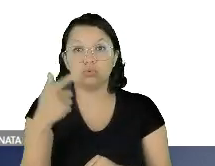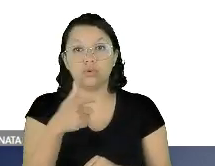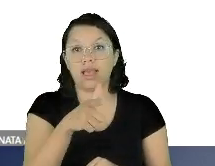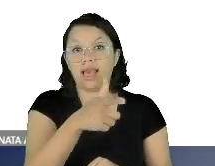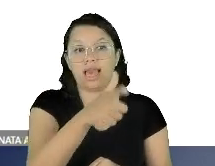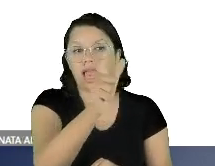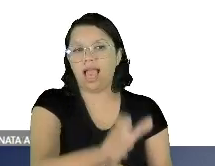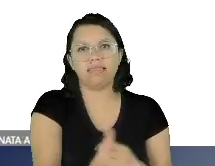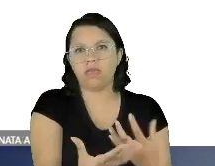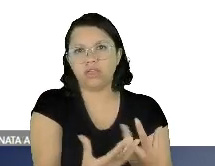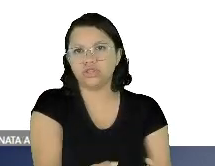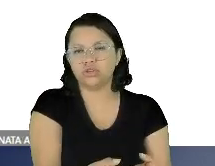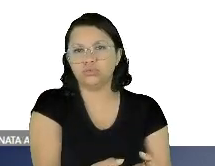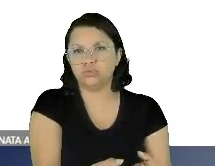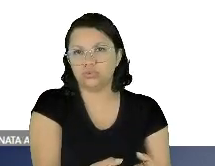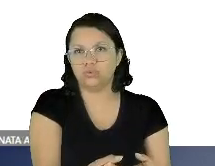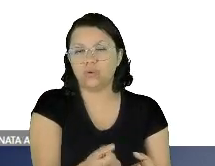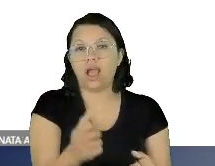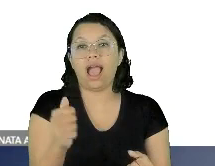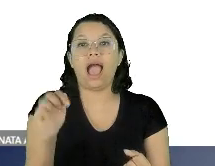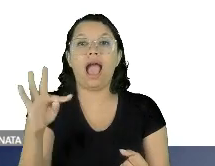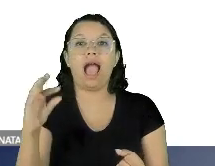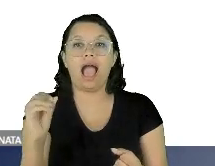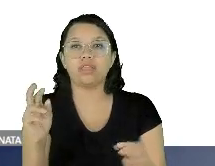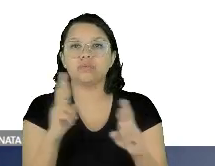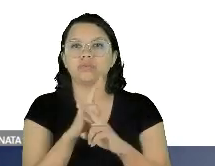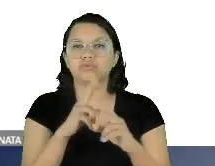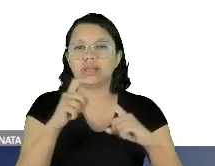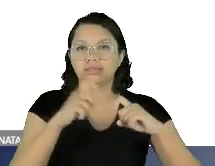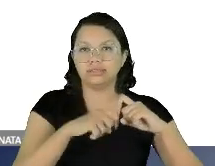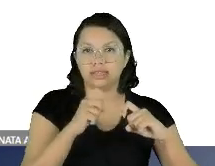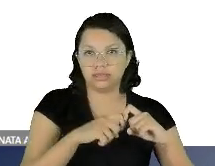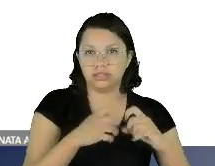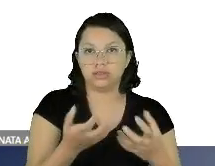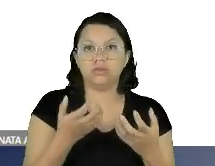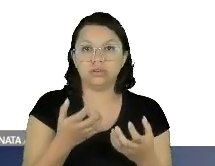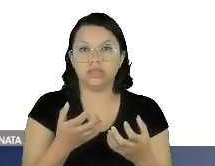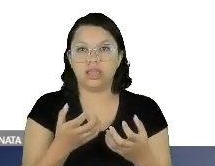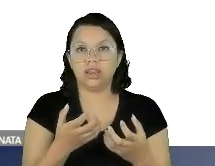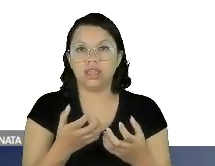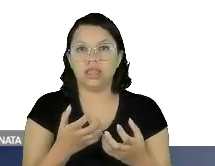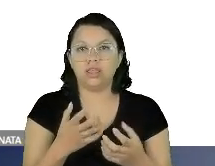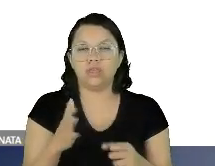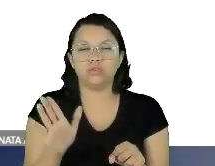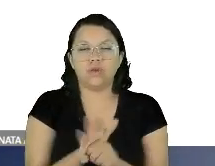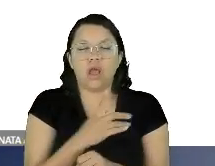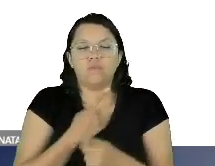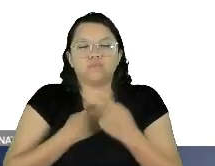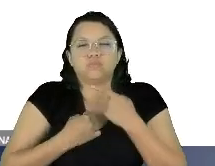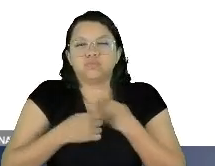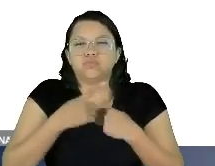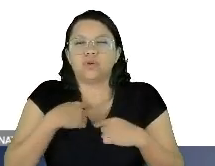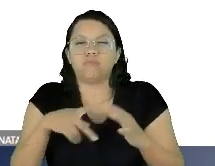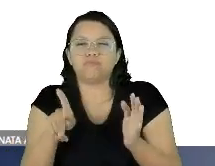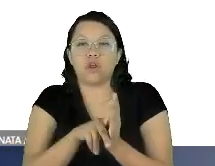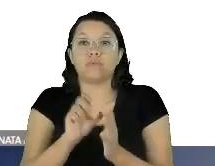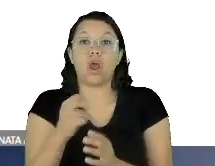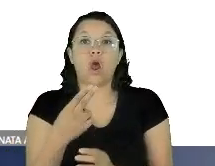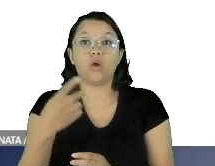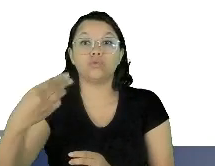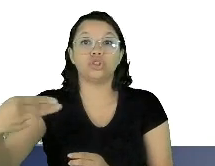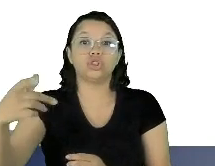anuência, ato libidinoso com o objetivo de satisfazer a própria lascívia ou a de terceiro. Então,